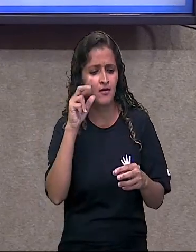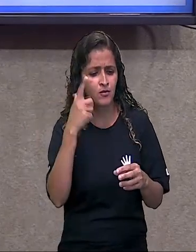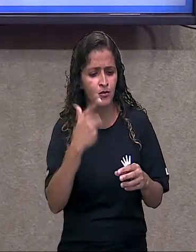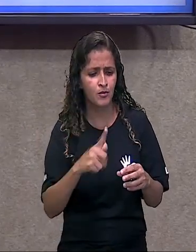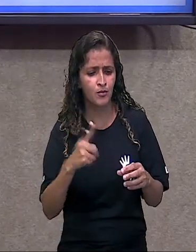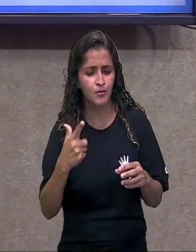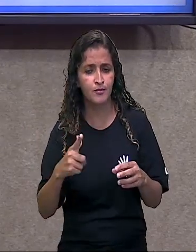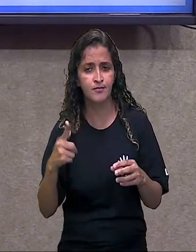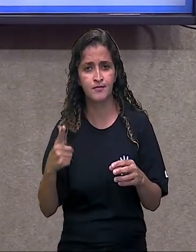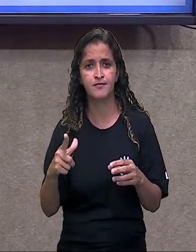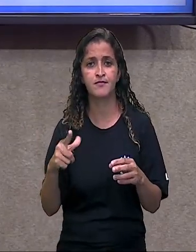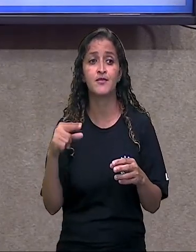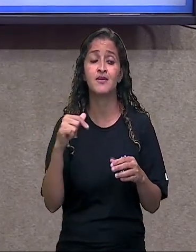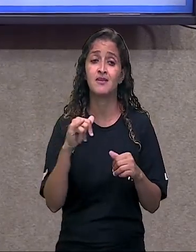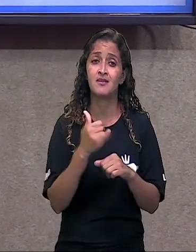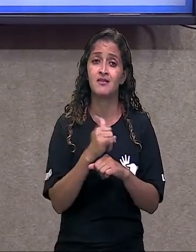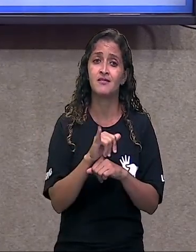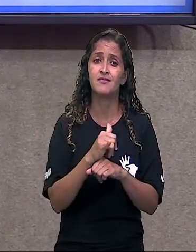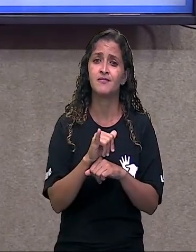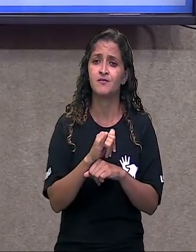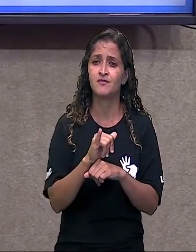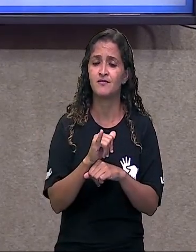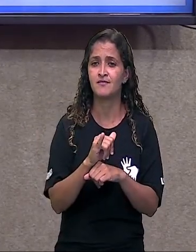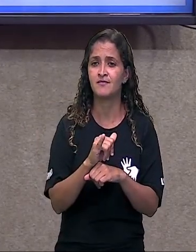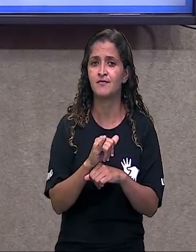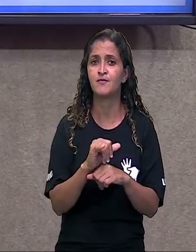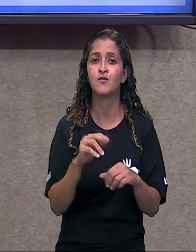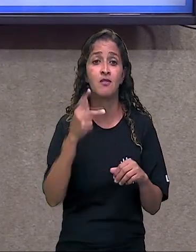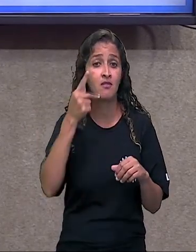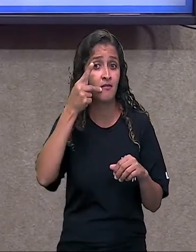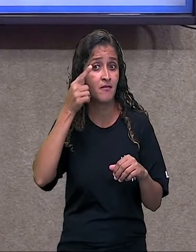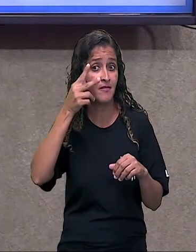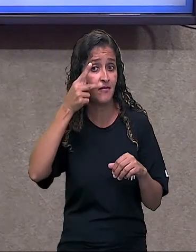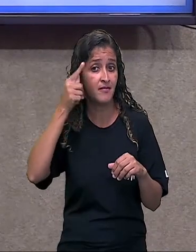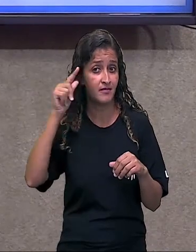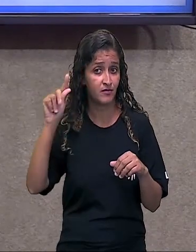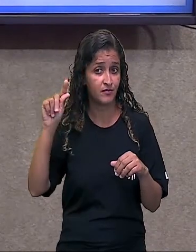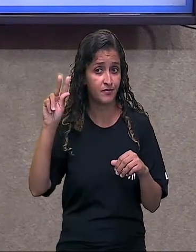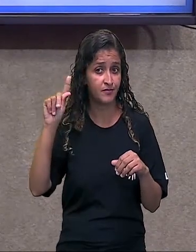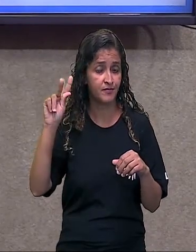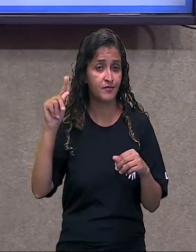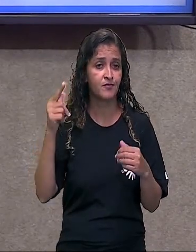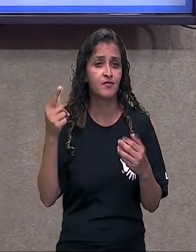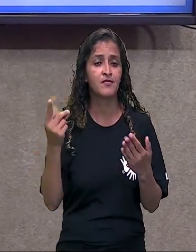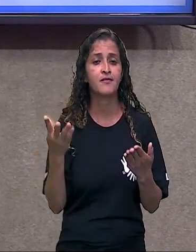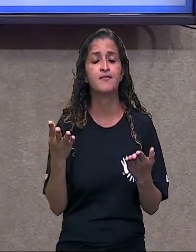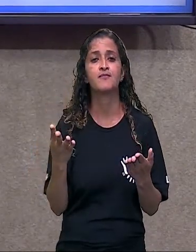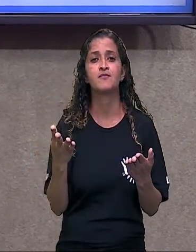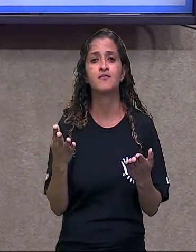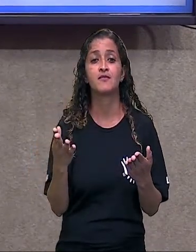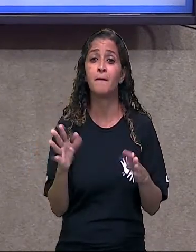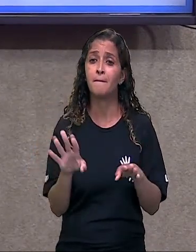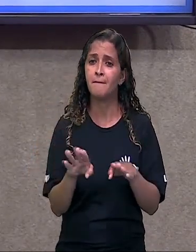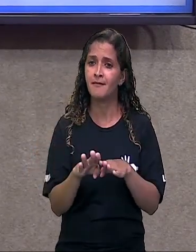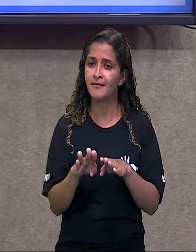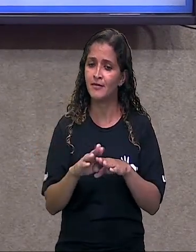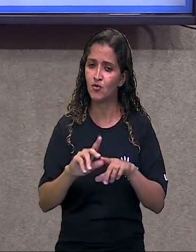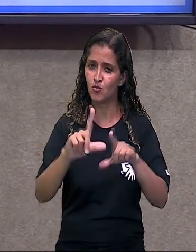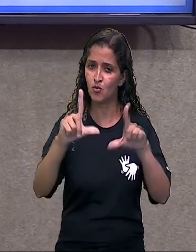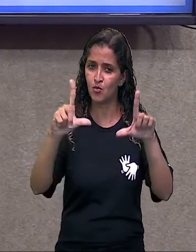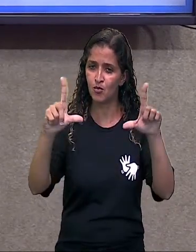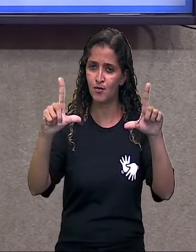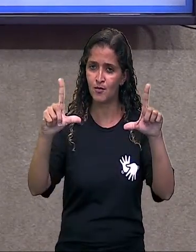tá? Lá no YouTube o nome do nosso canal lá é SMED GV. E aí, lá na